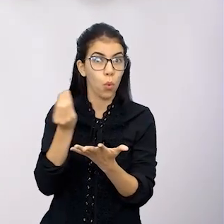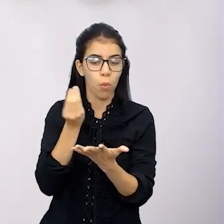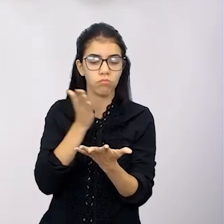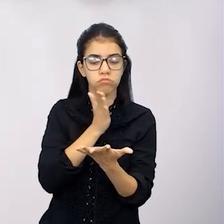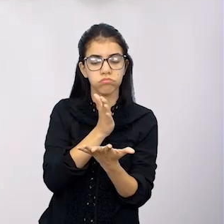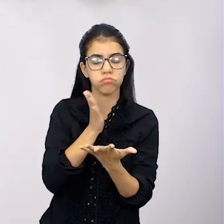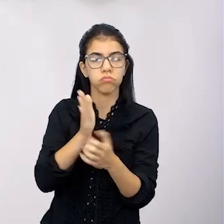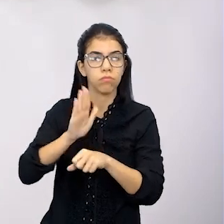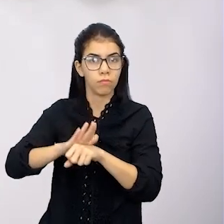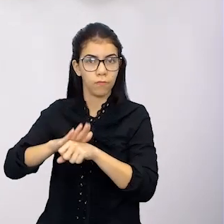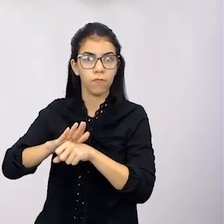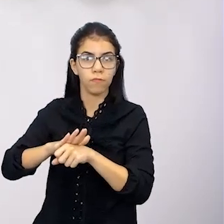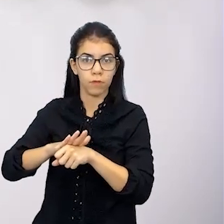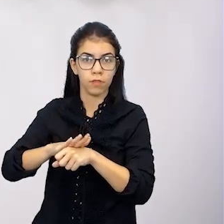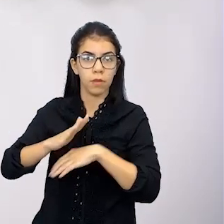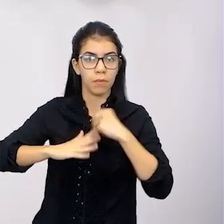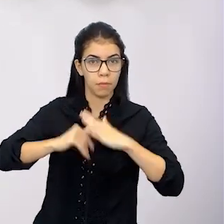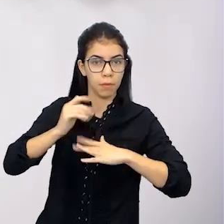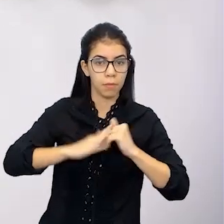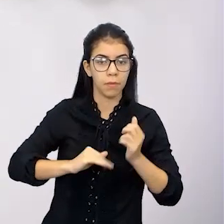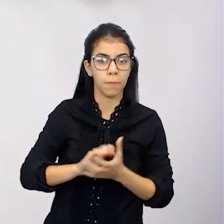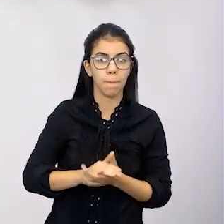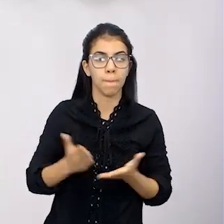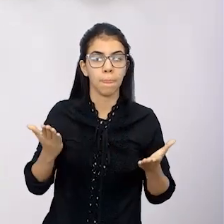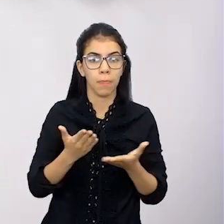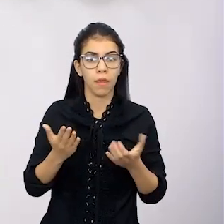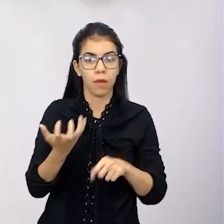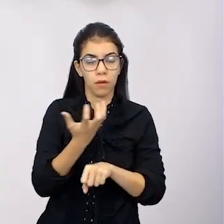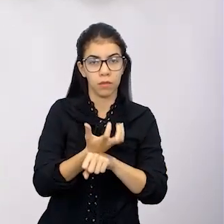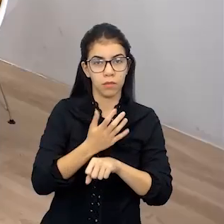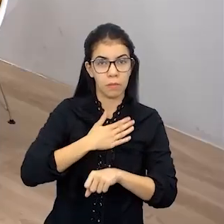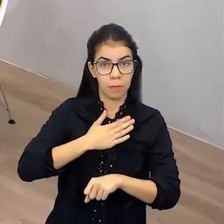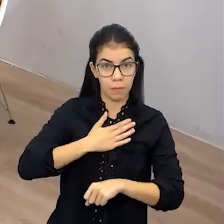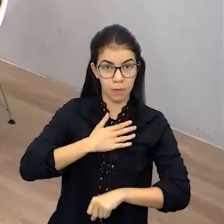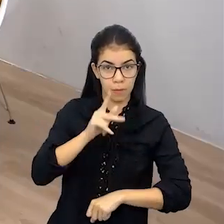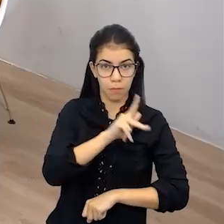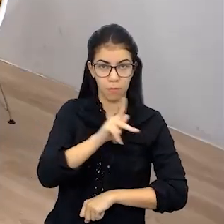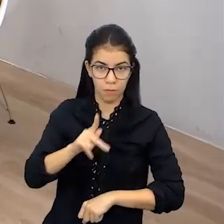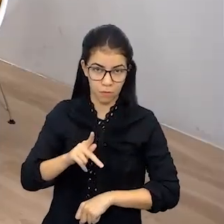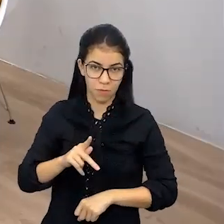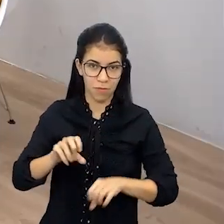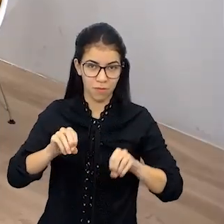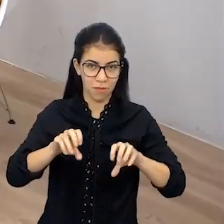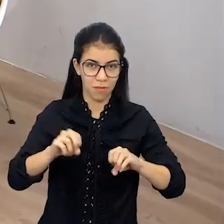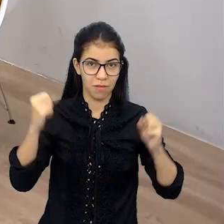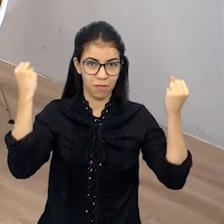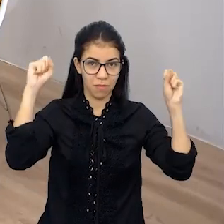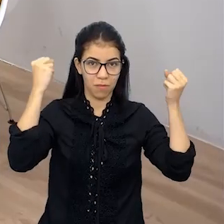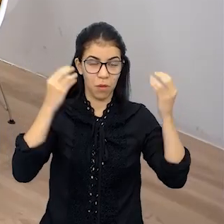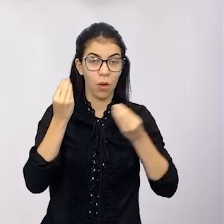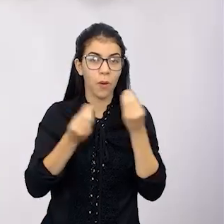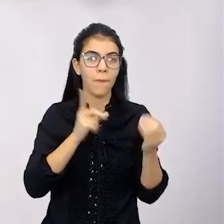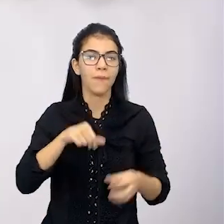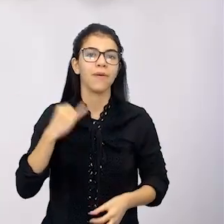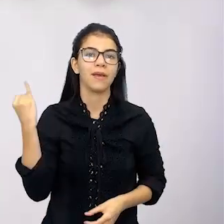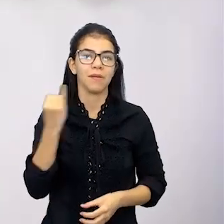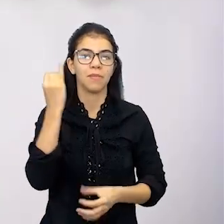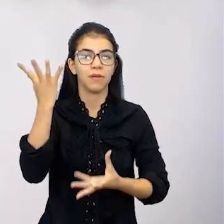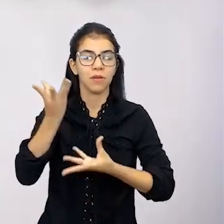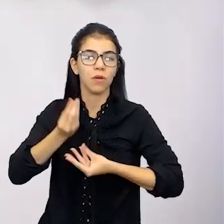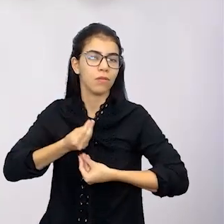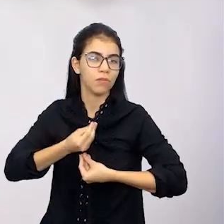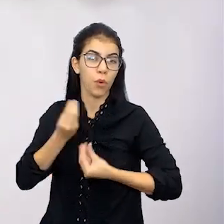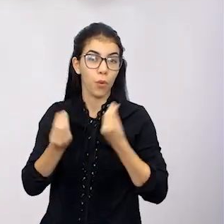mecanismos. E é interessante, aí eu vou puxar um pouquinho para a minha área agora, tá? Da educação física. Como a educação física é importante nesse momento do acolhimento,